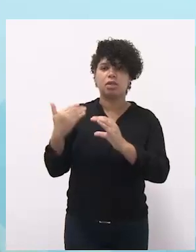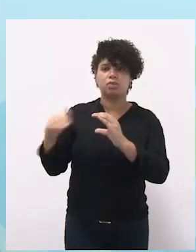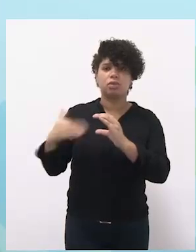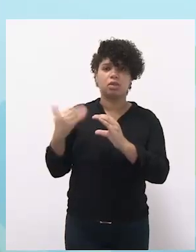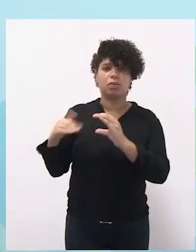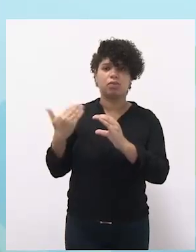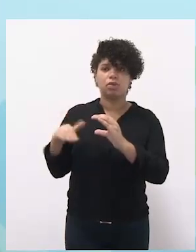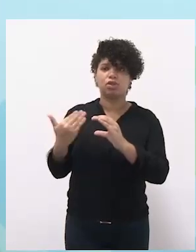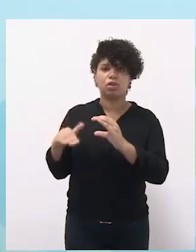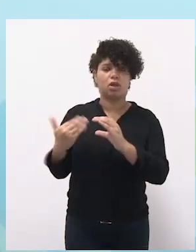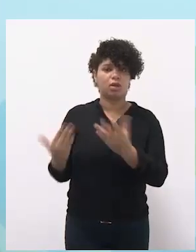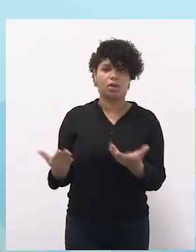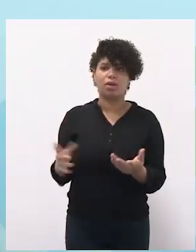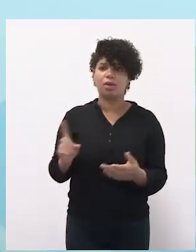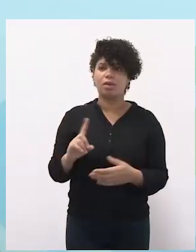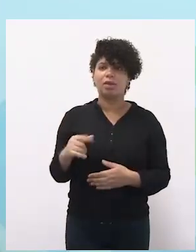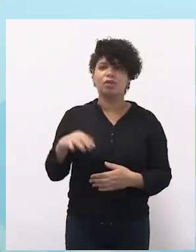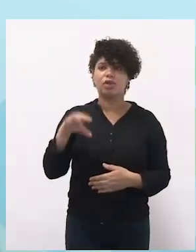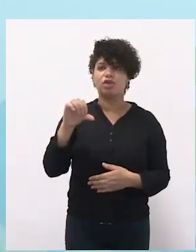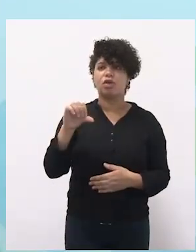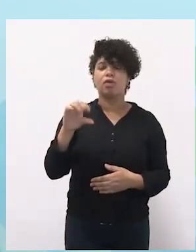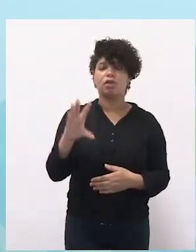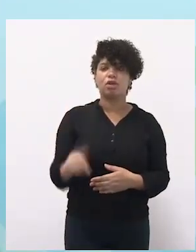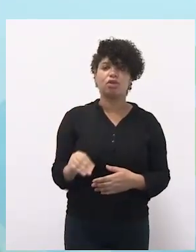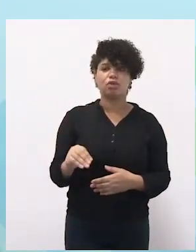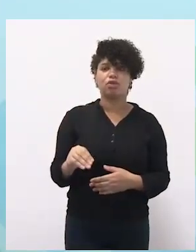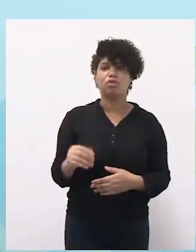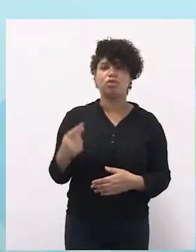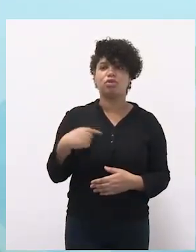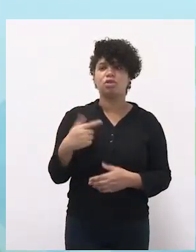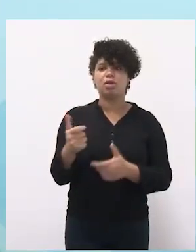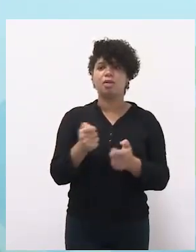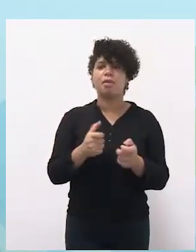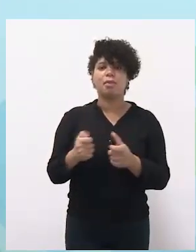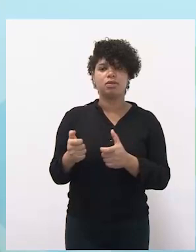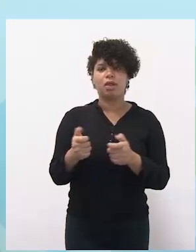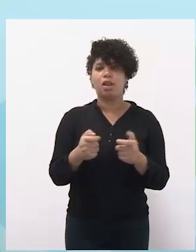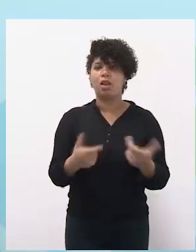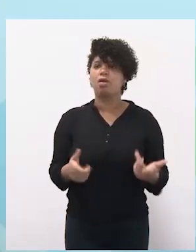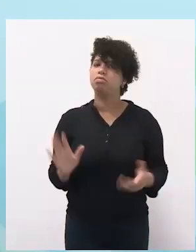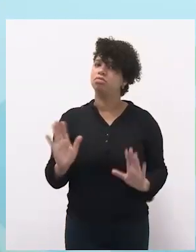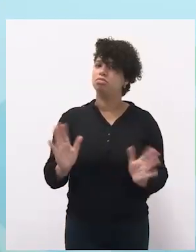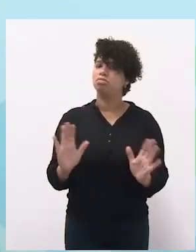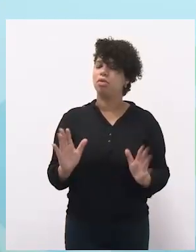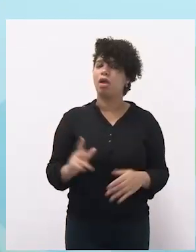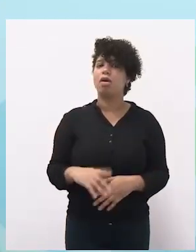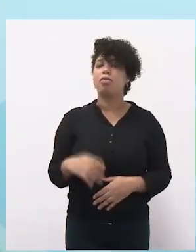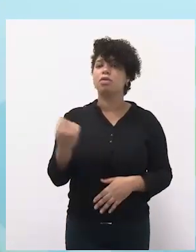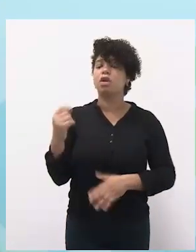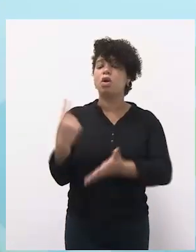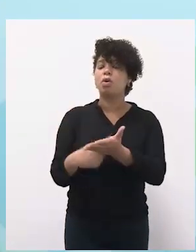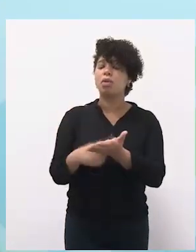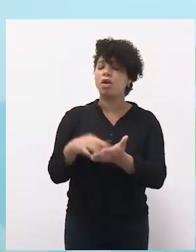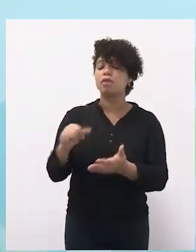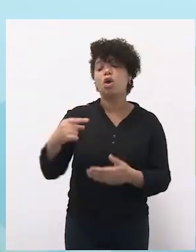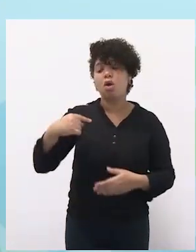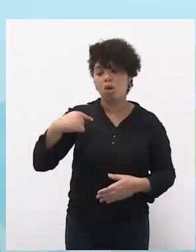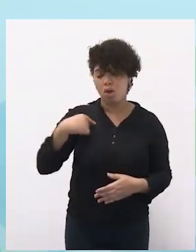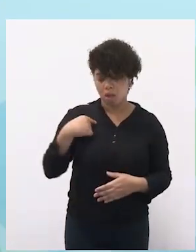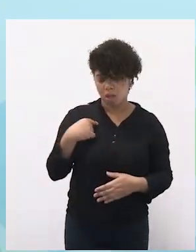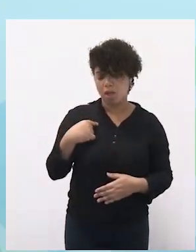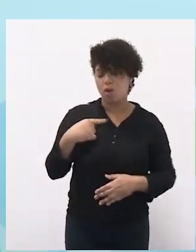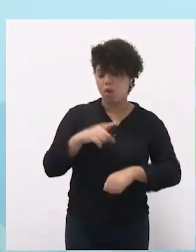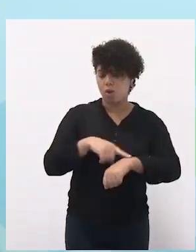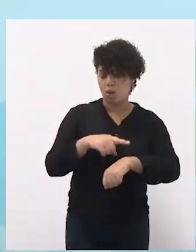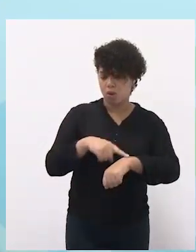E aí o aluno manda às 9 horas da noite, e aí fica mandando mensagem, então a gente tem que criar aí padrões, porque a questão